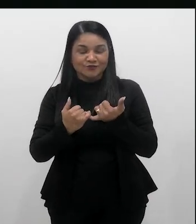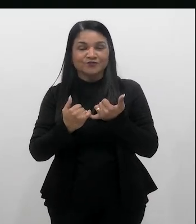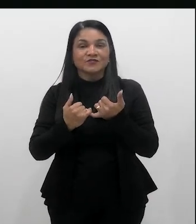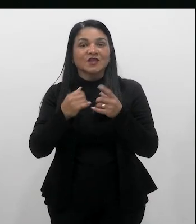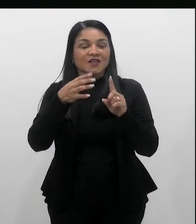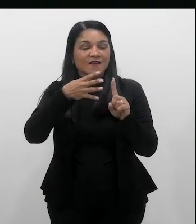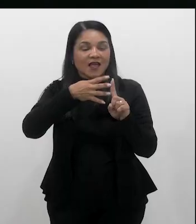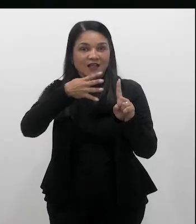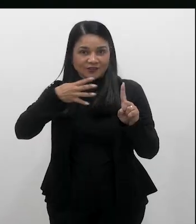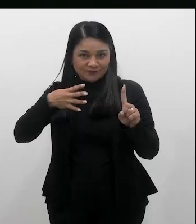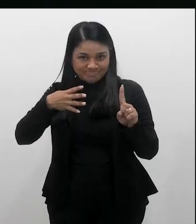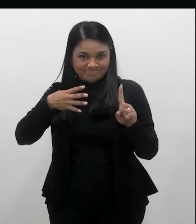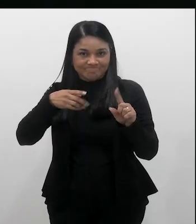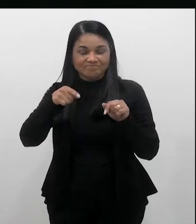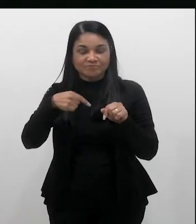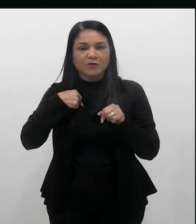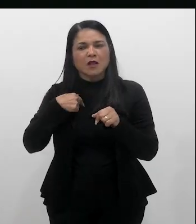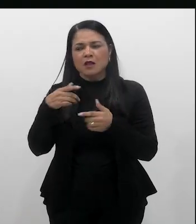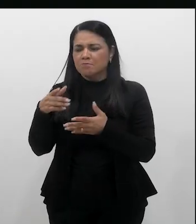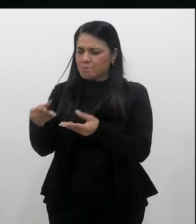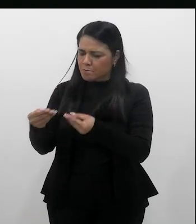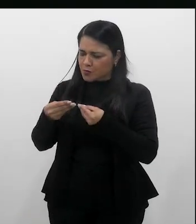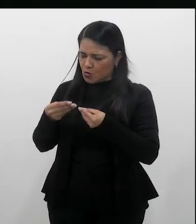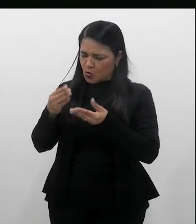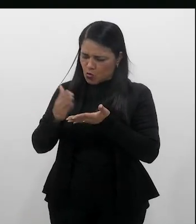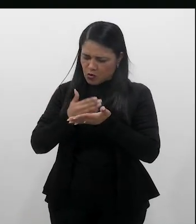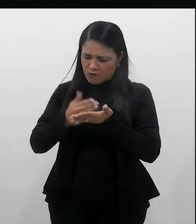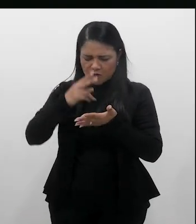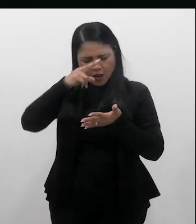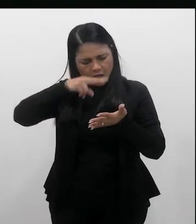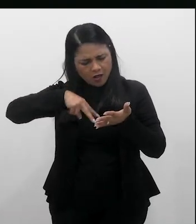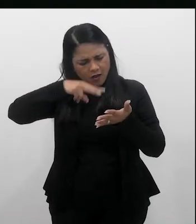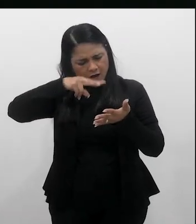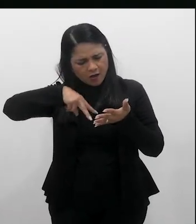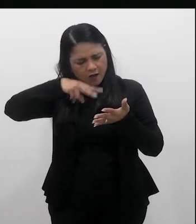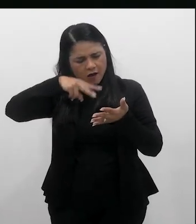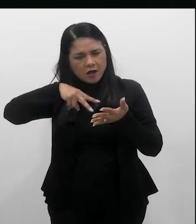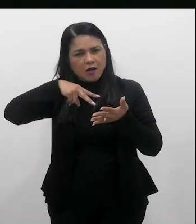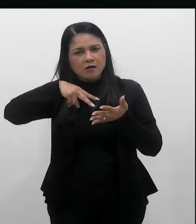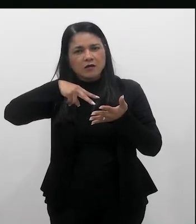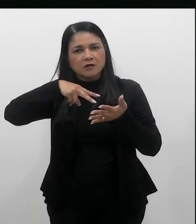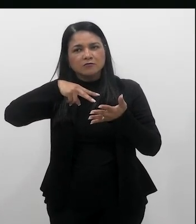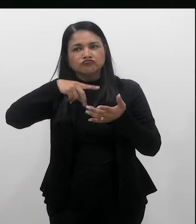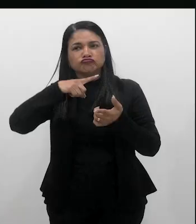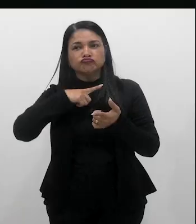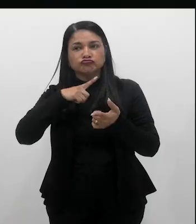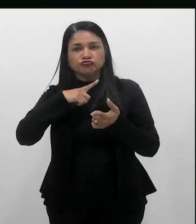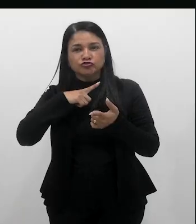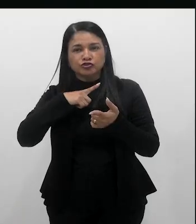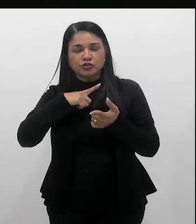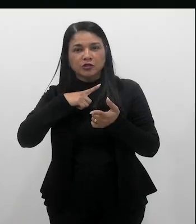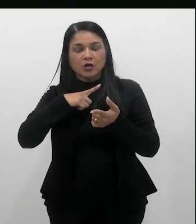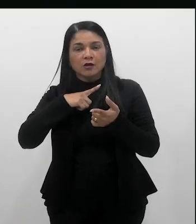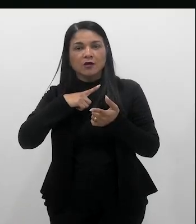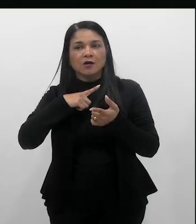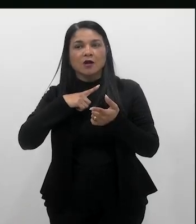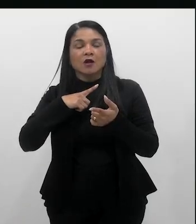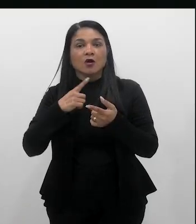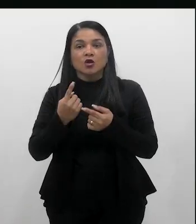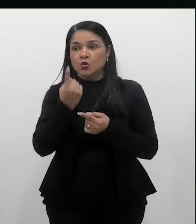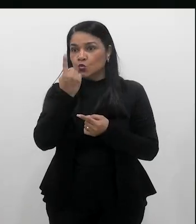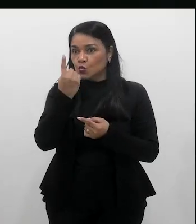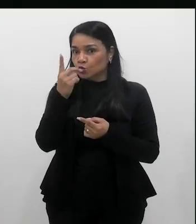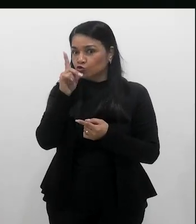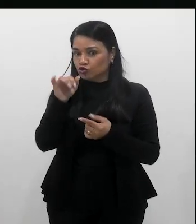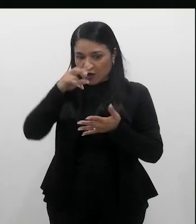e LGBT. Ela disse que ela pegou o livro, leu de uma saída só, entrada e saída